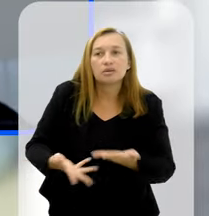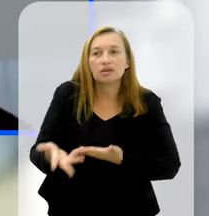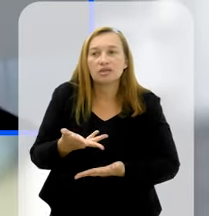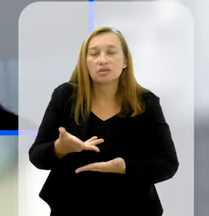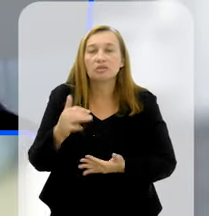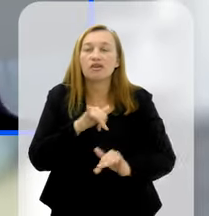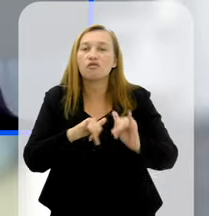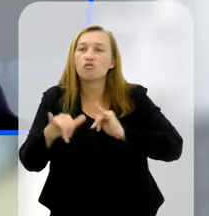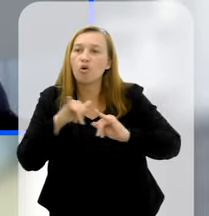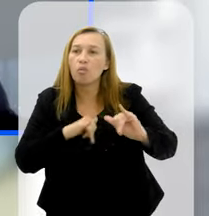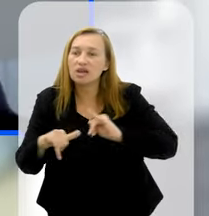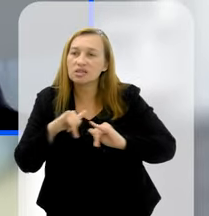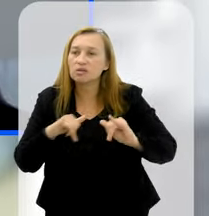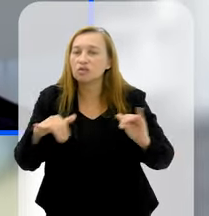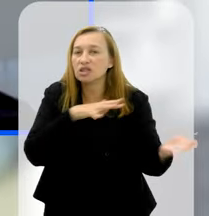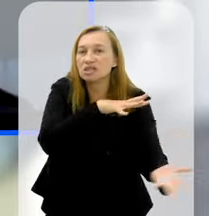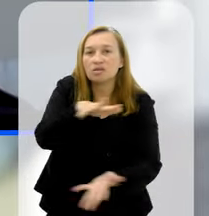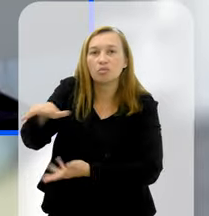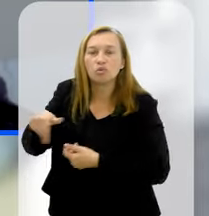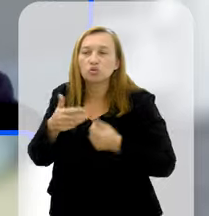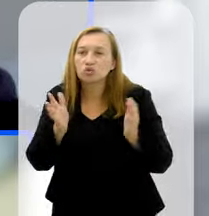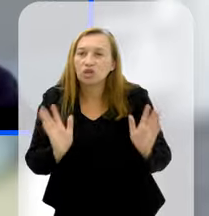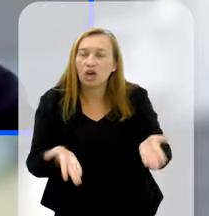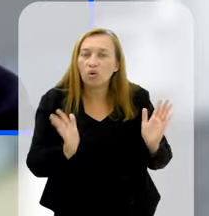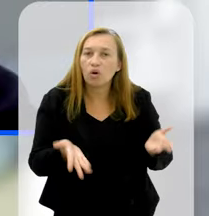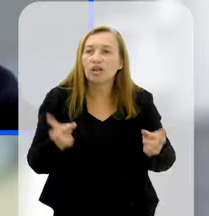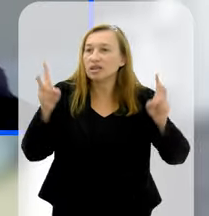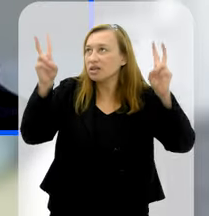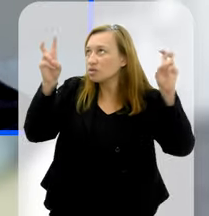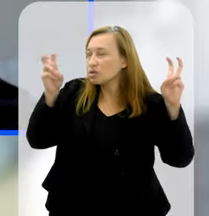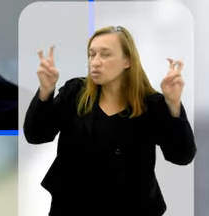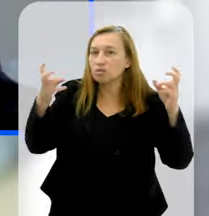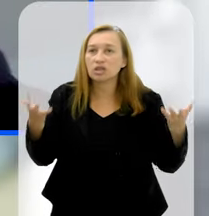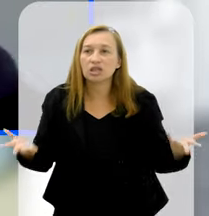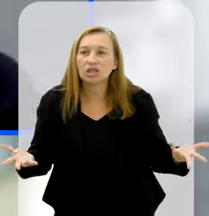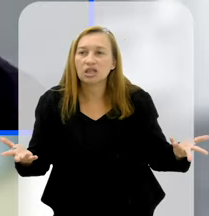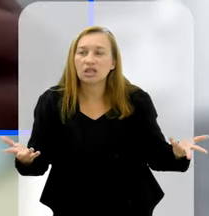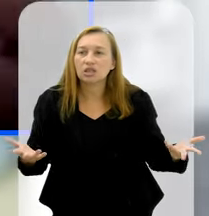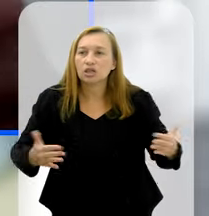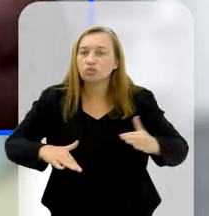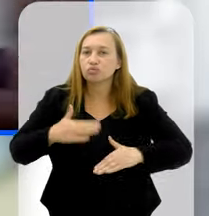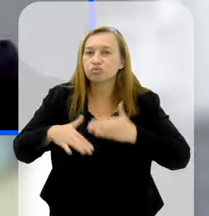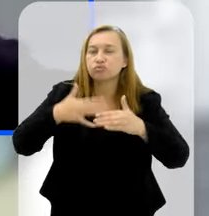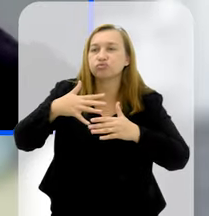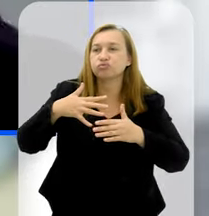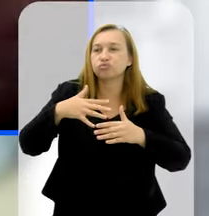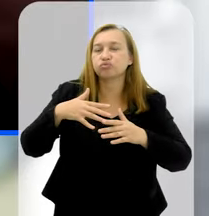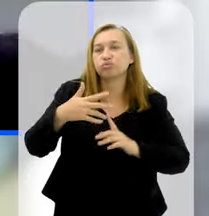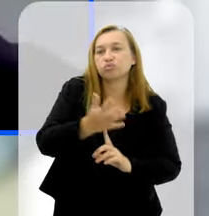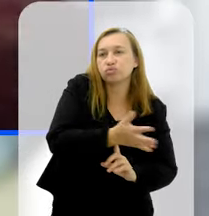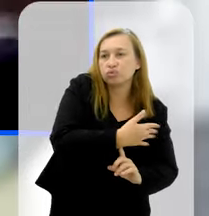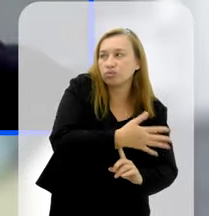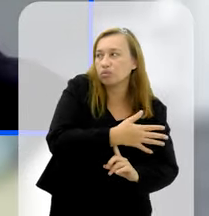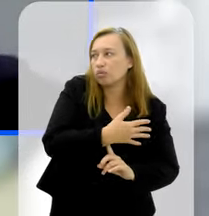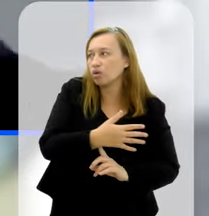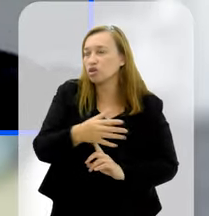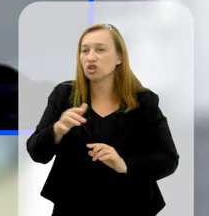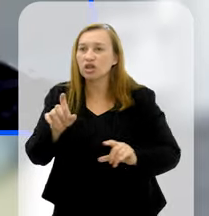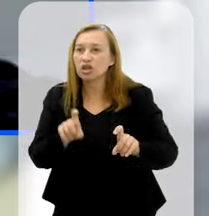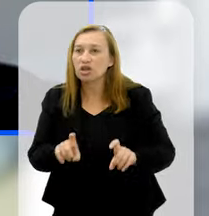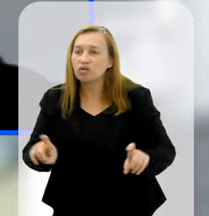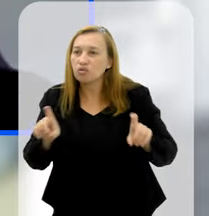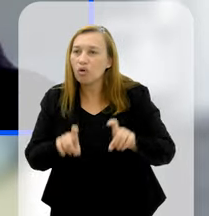participação, na informação desse mundo atual, na questão da grande evolução tecnológica, da